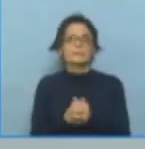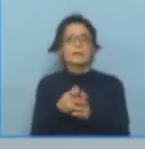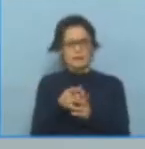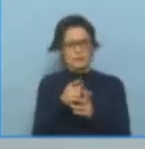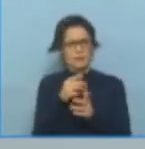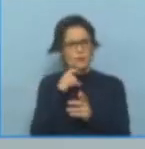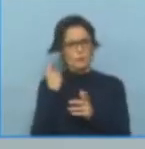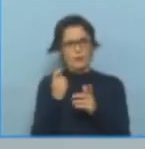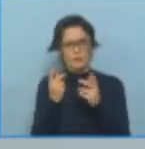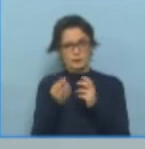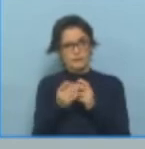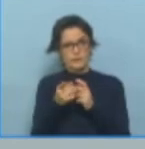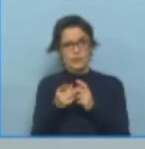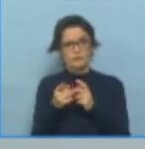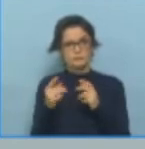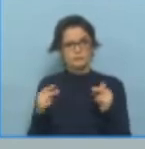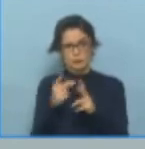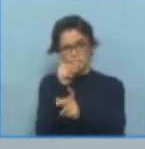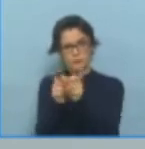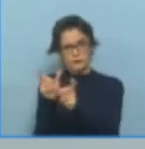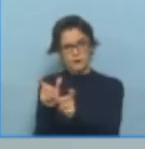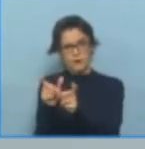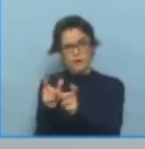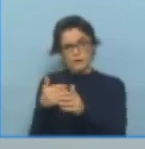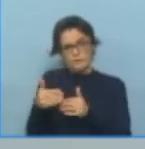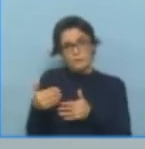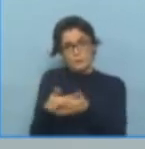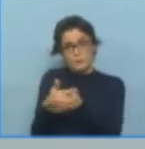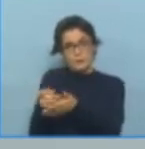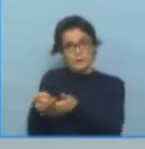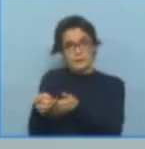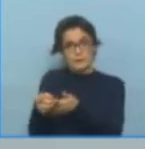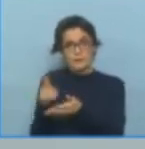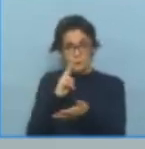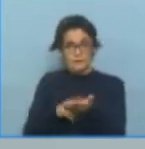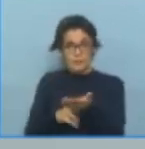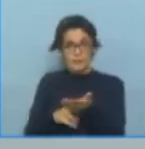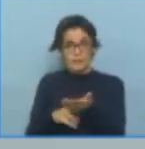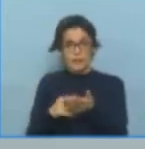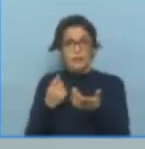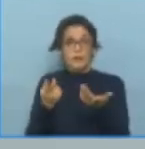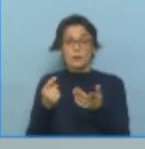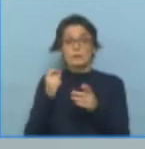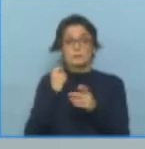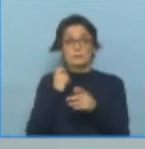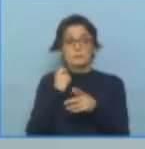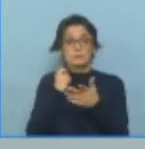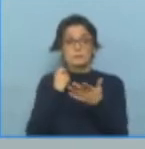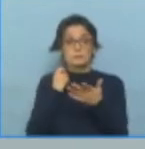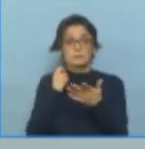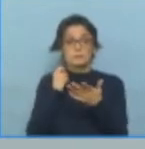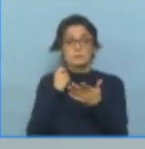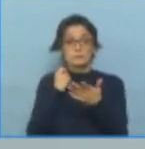ao encontro daqueles que se preparam para deixar este mundo, que vivem os seus últimos momentos. Este curso dirige-se a visitadores,